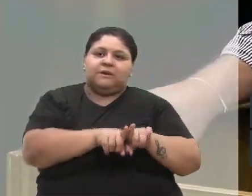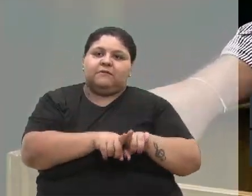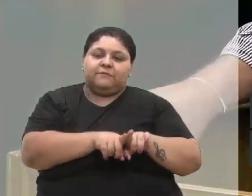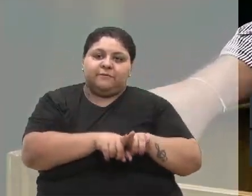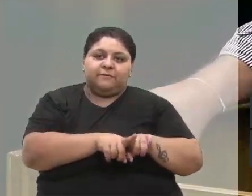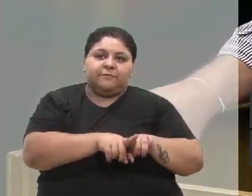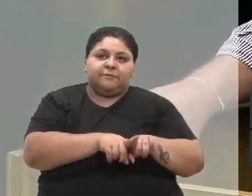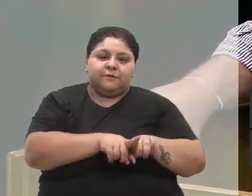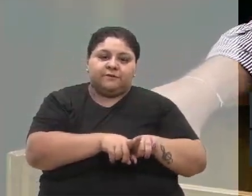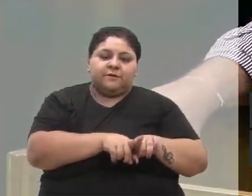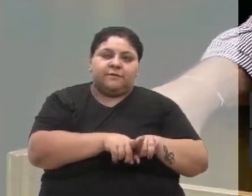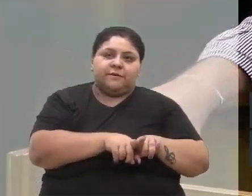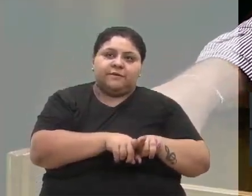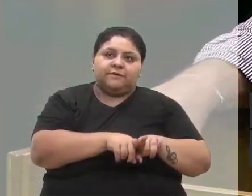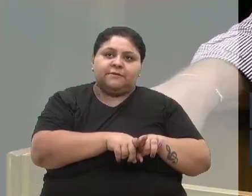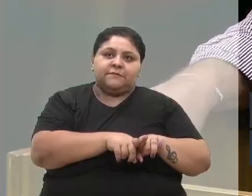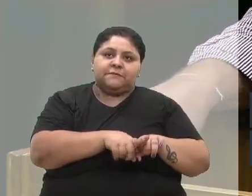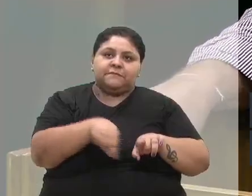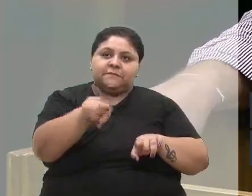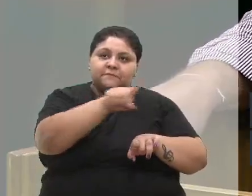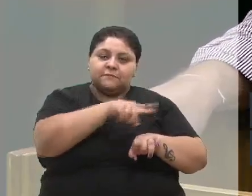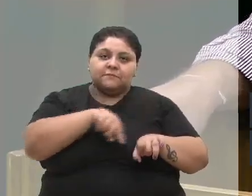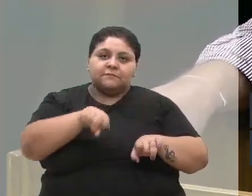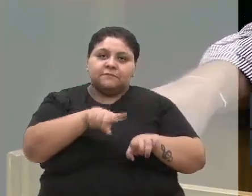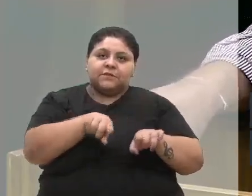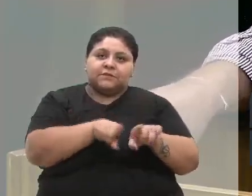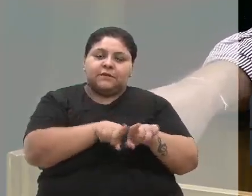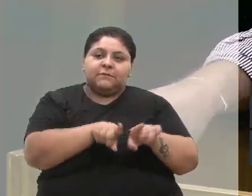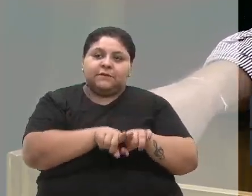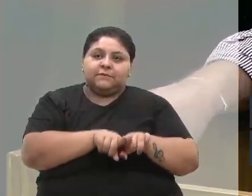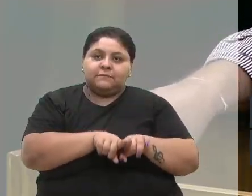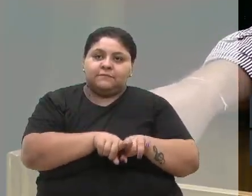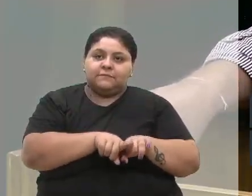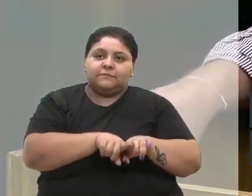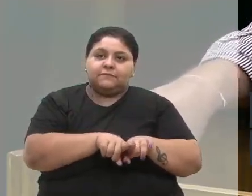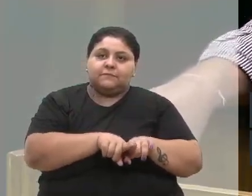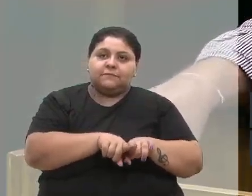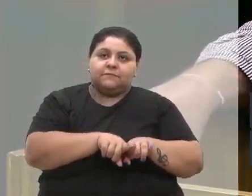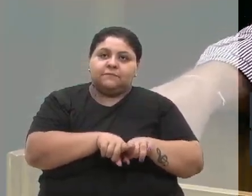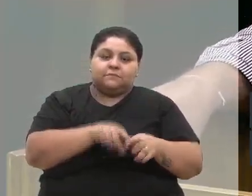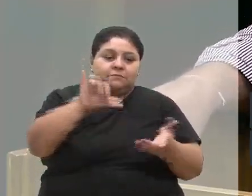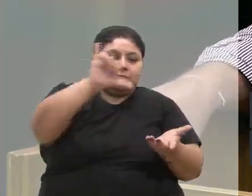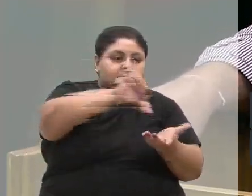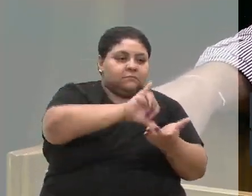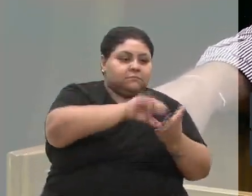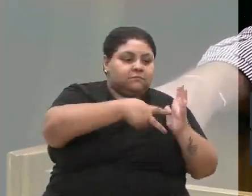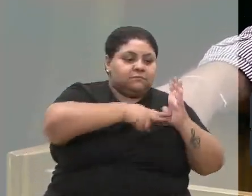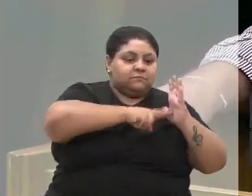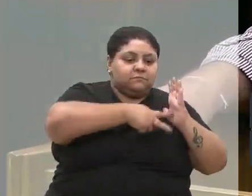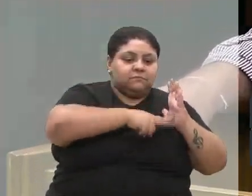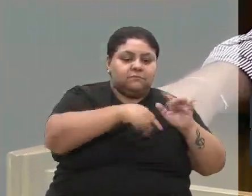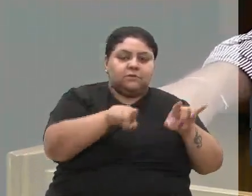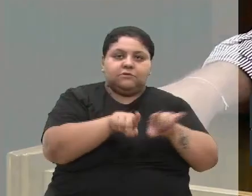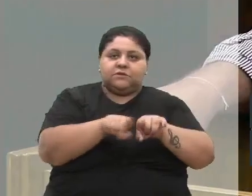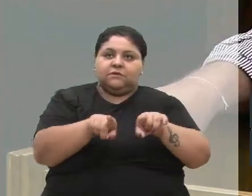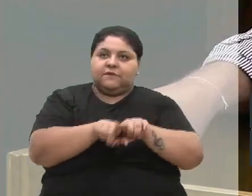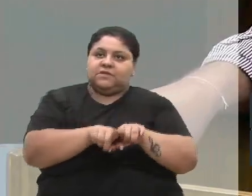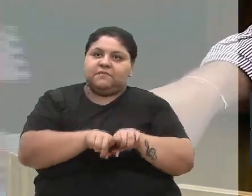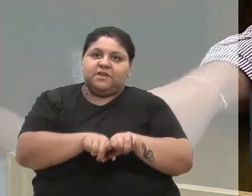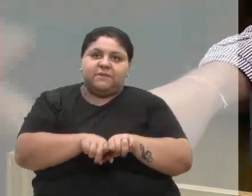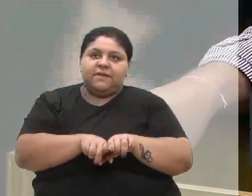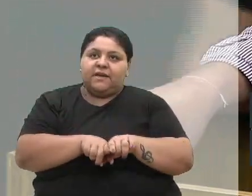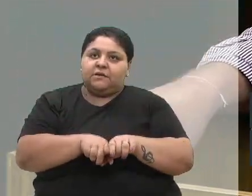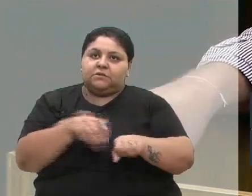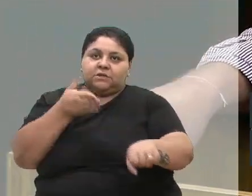seminário. Então, aí sendo feito por centrais sindicais, participação na